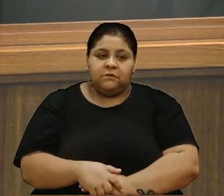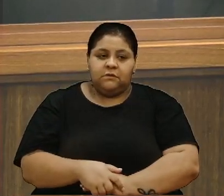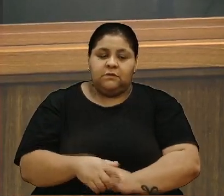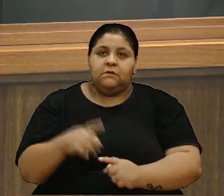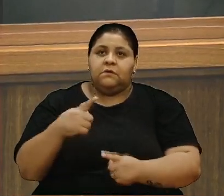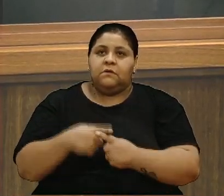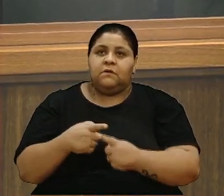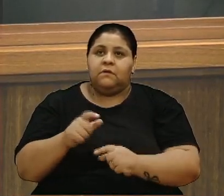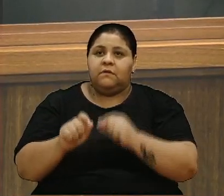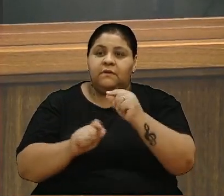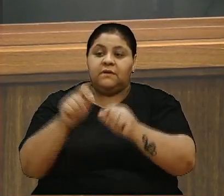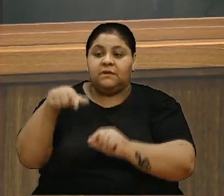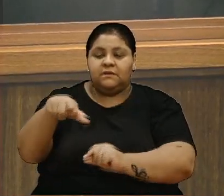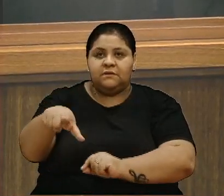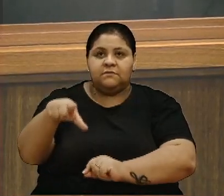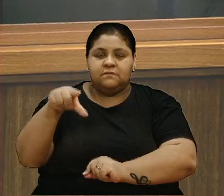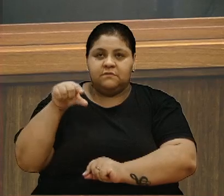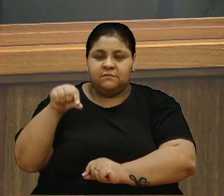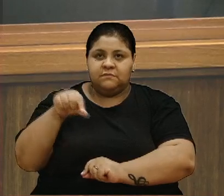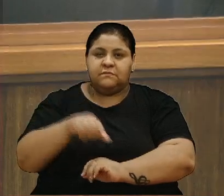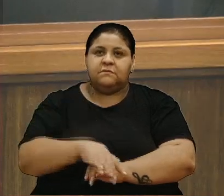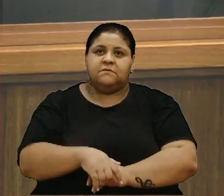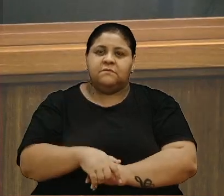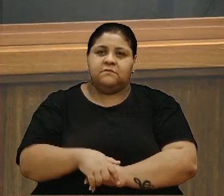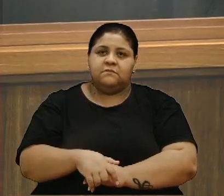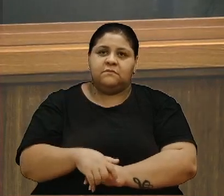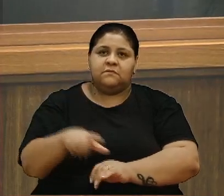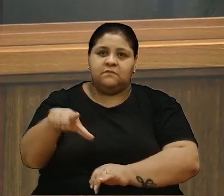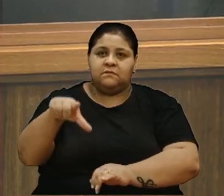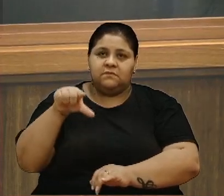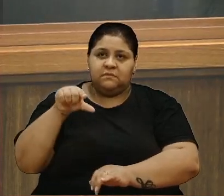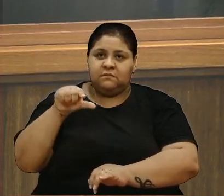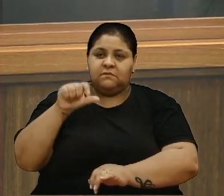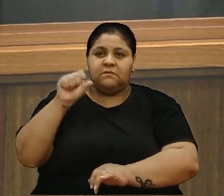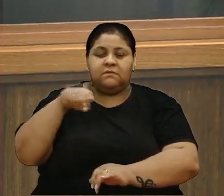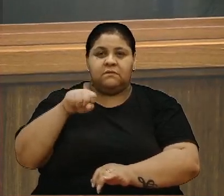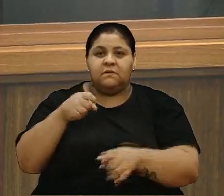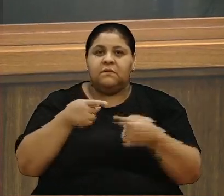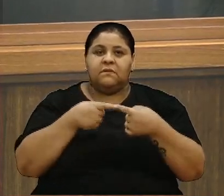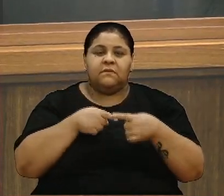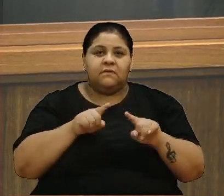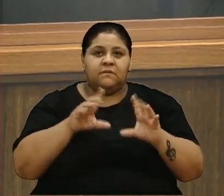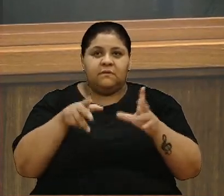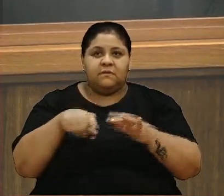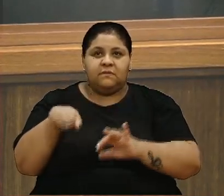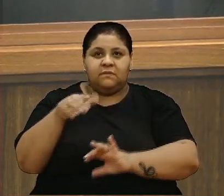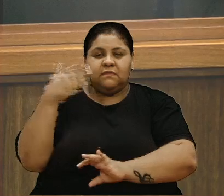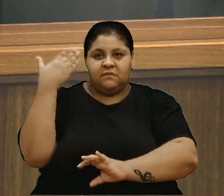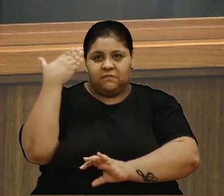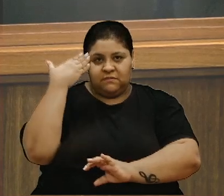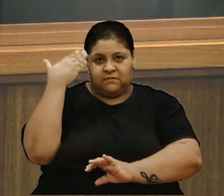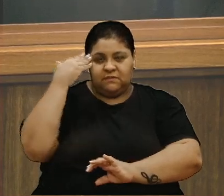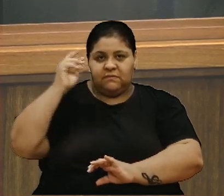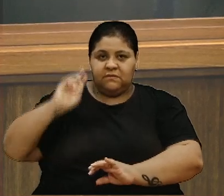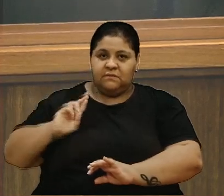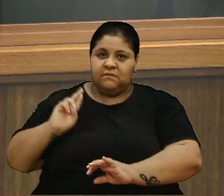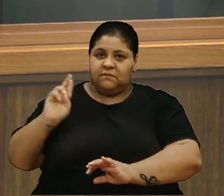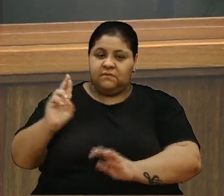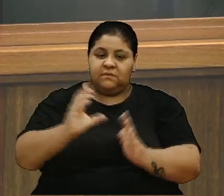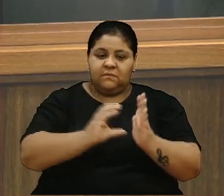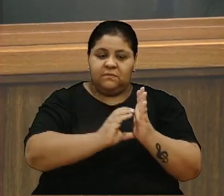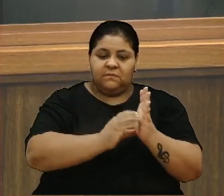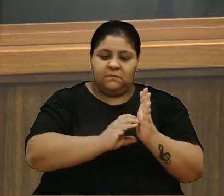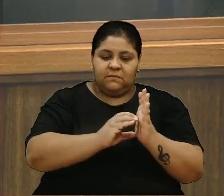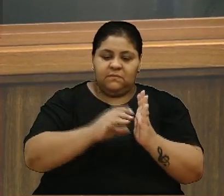quem está aqui eleito, ele é eleito por si, mas todo mundo sabe que representa um partido